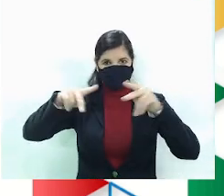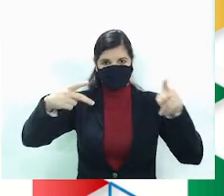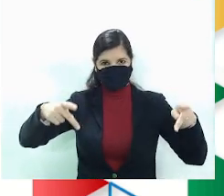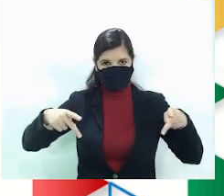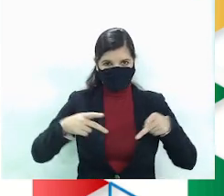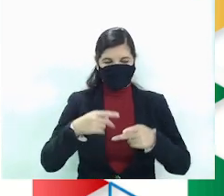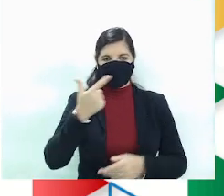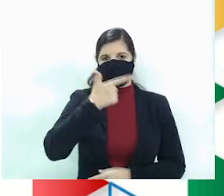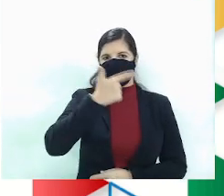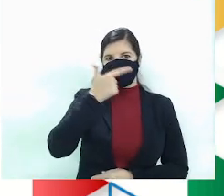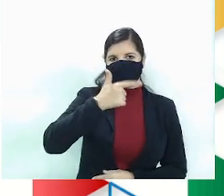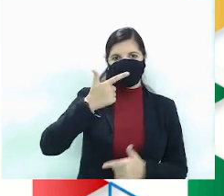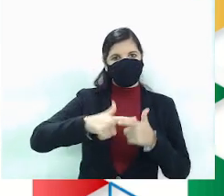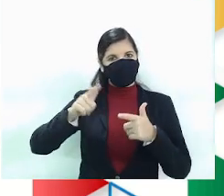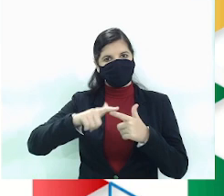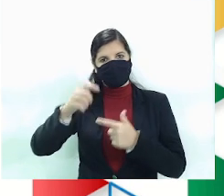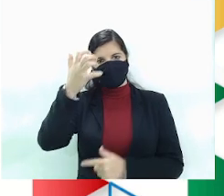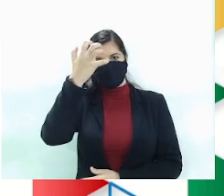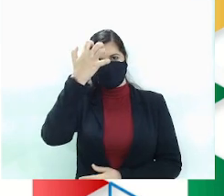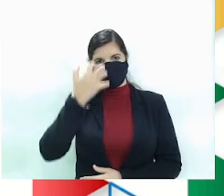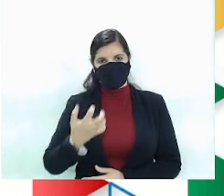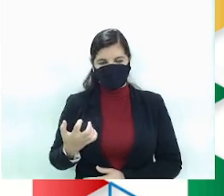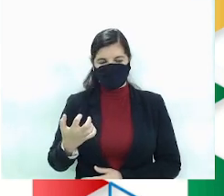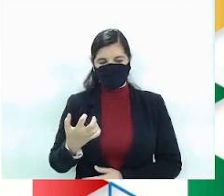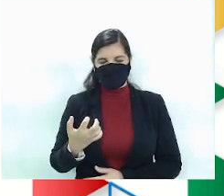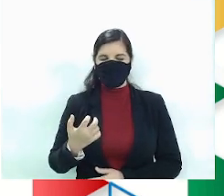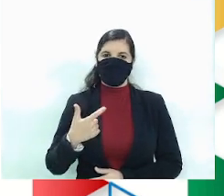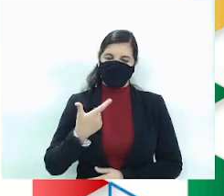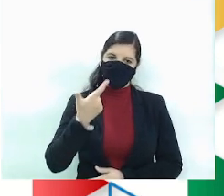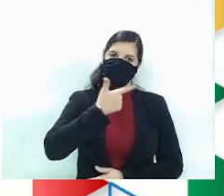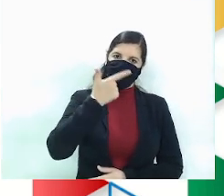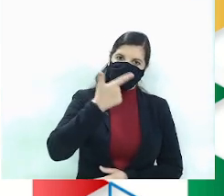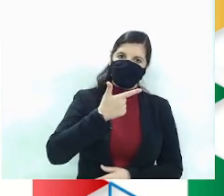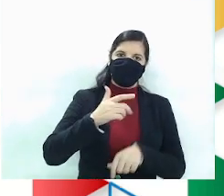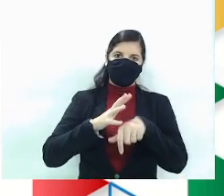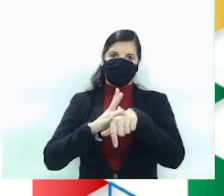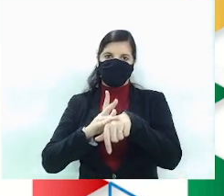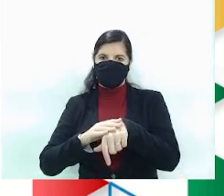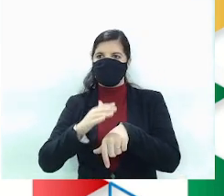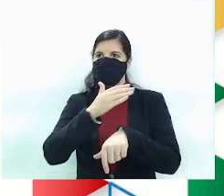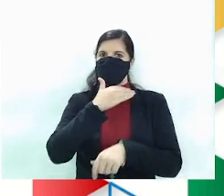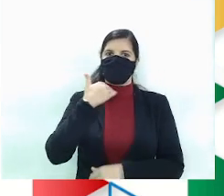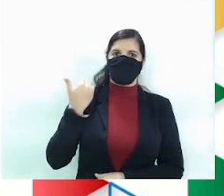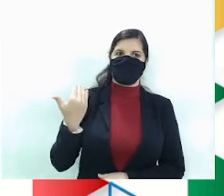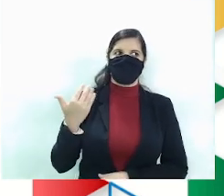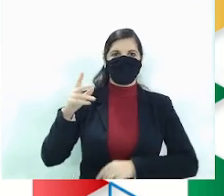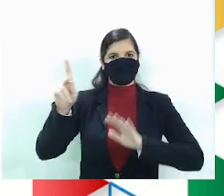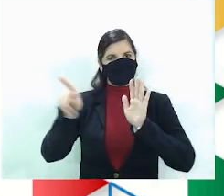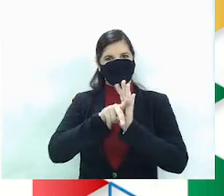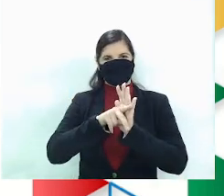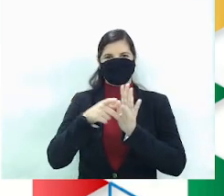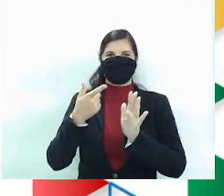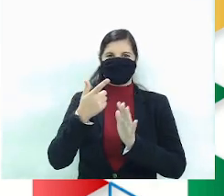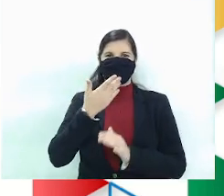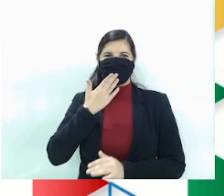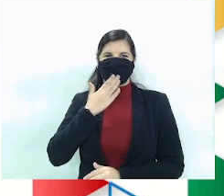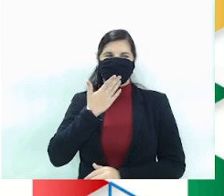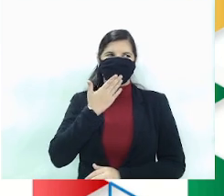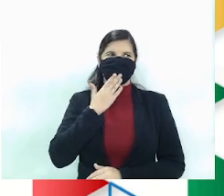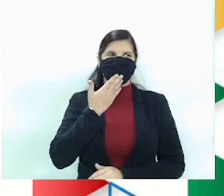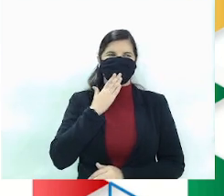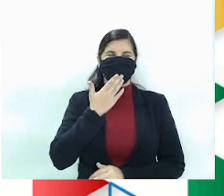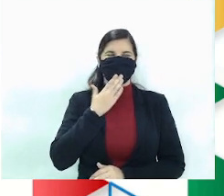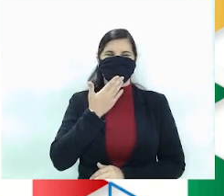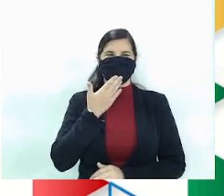assuntos, inclusive de problemas sérios, como doenças ou morte, ou até de nossos próprios defeitos. Então, às